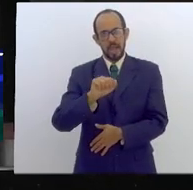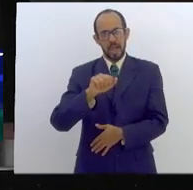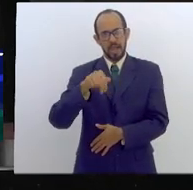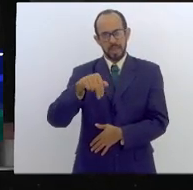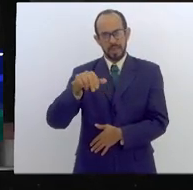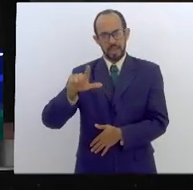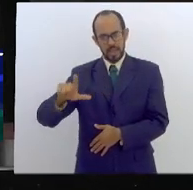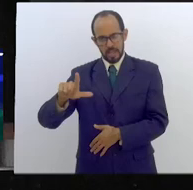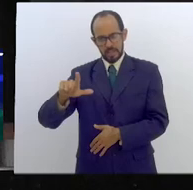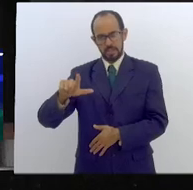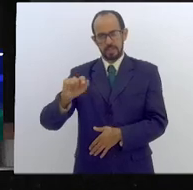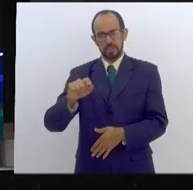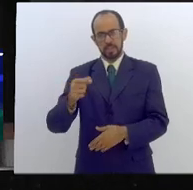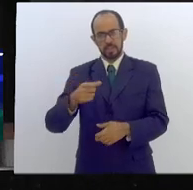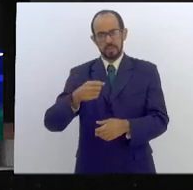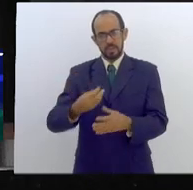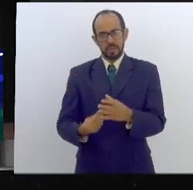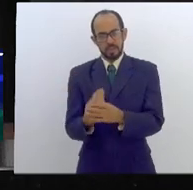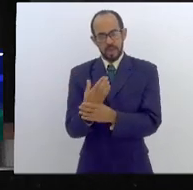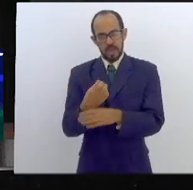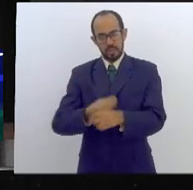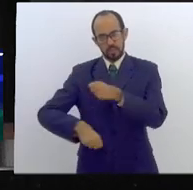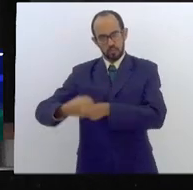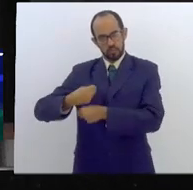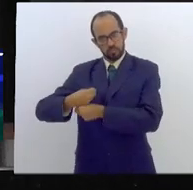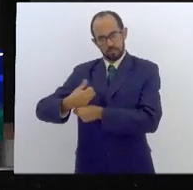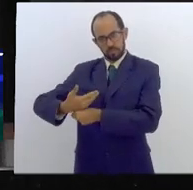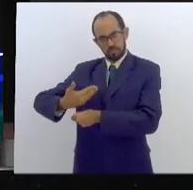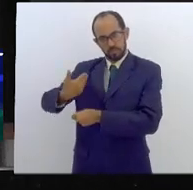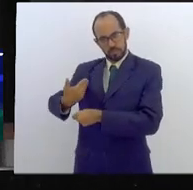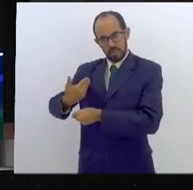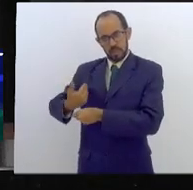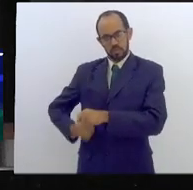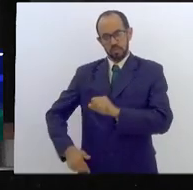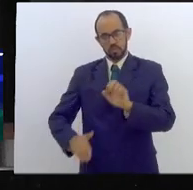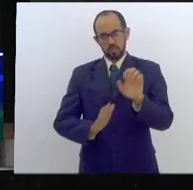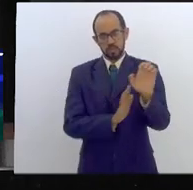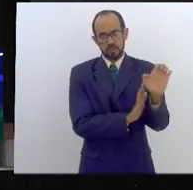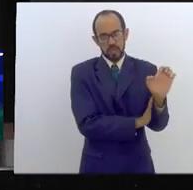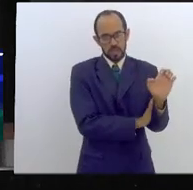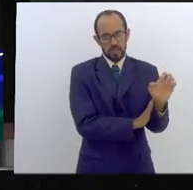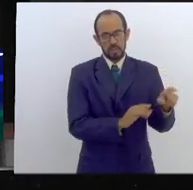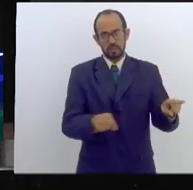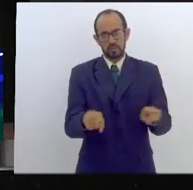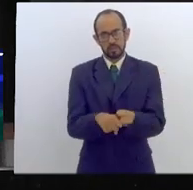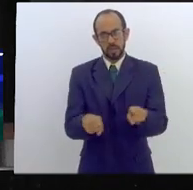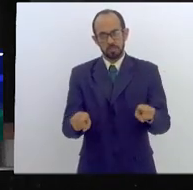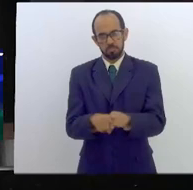no ano anterior por setores de esquerda, também obteve